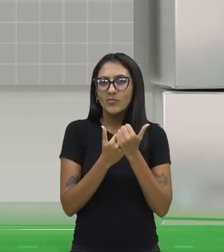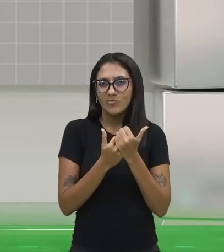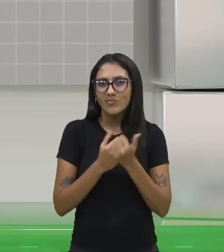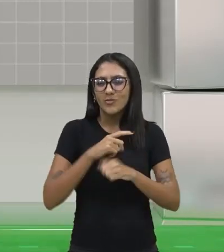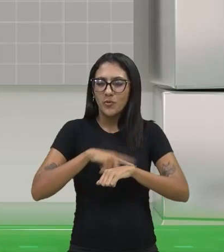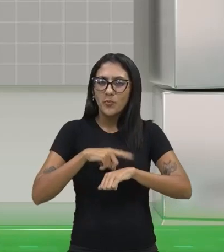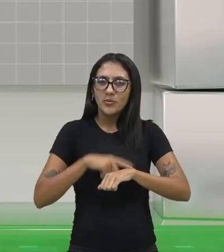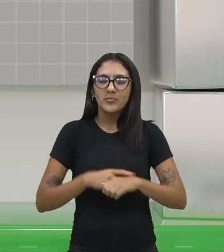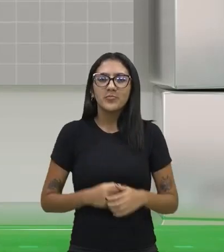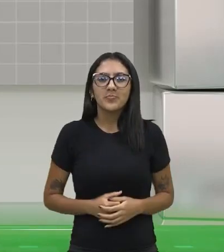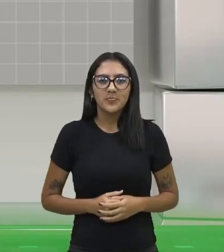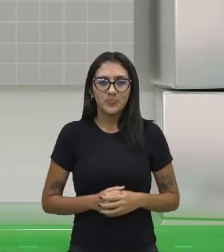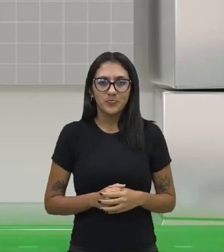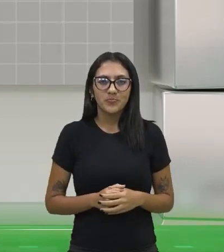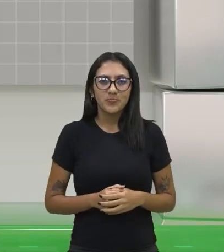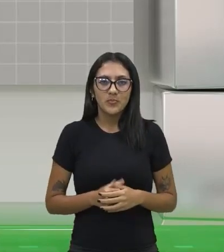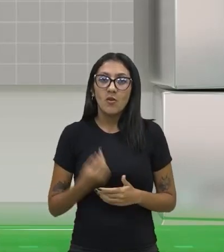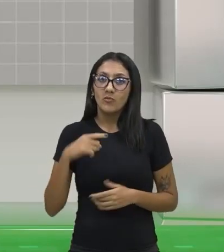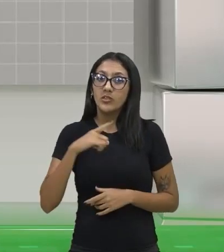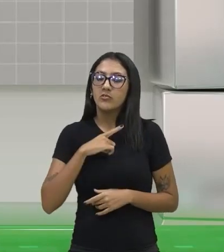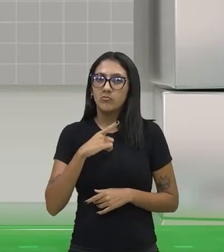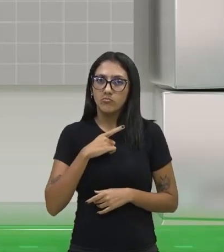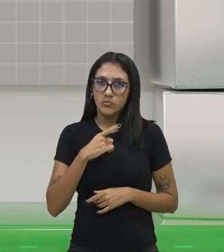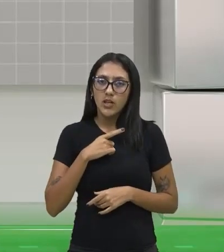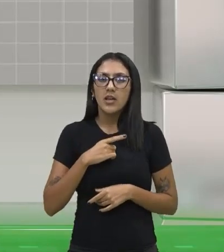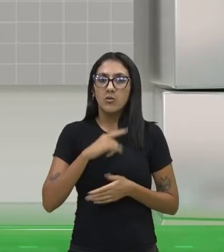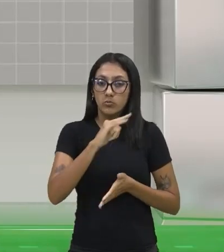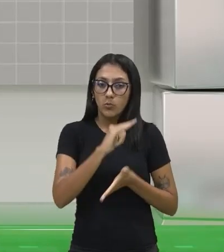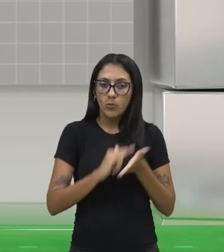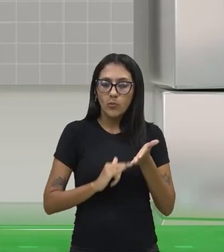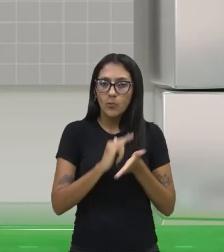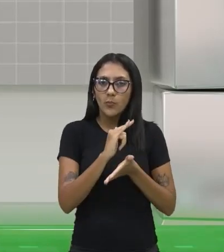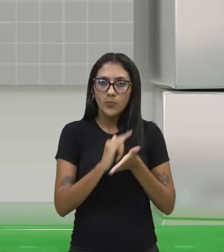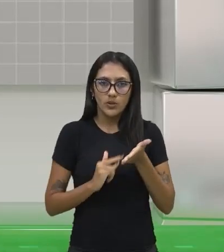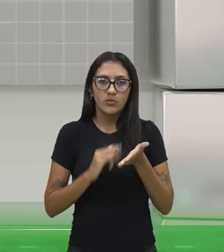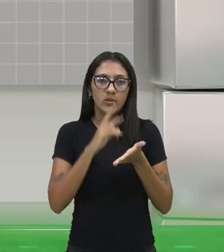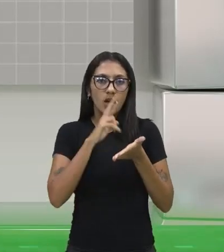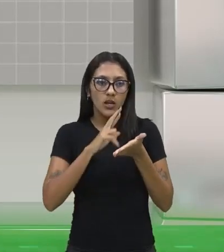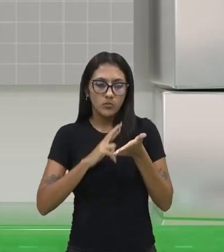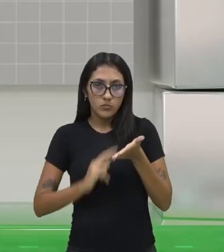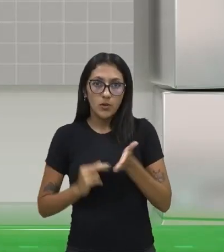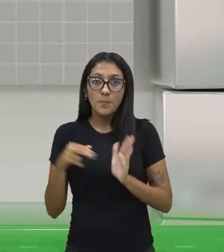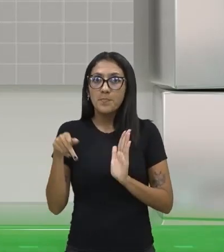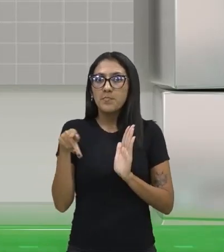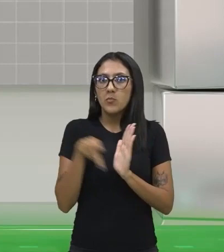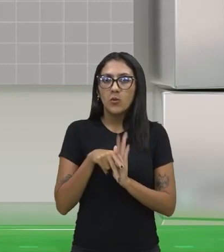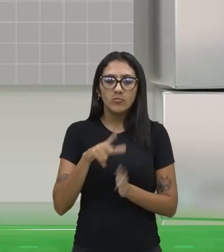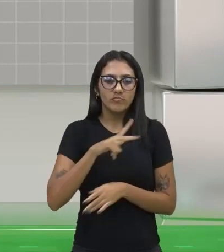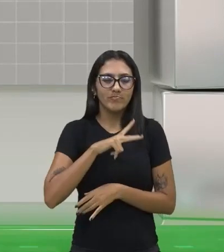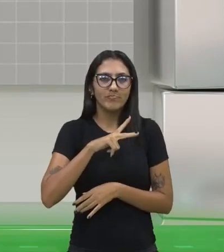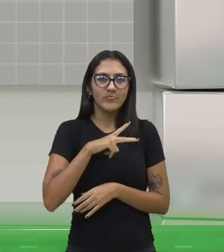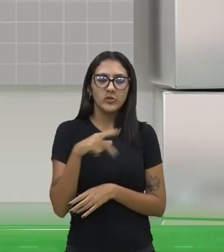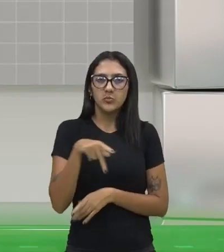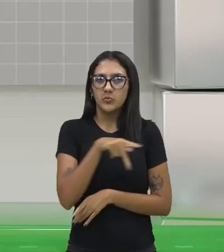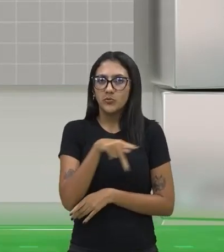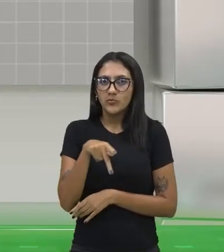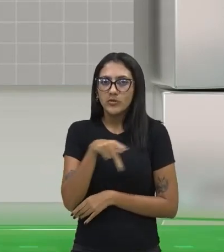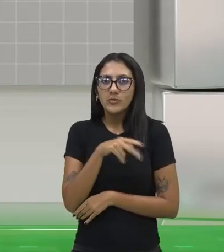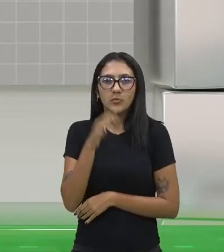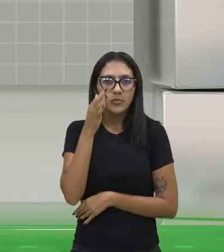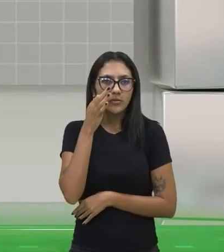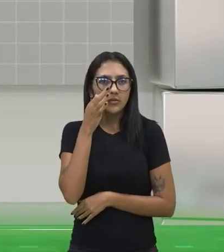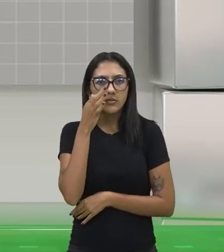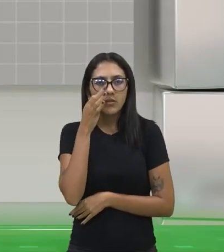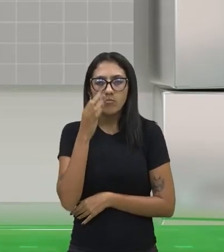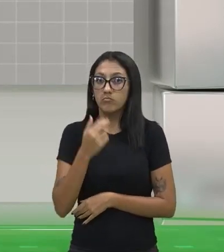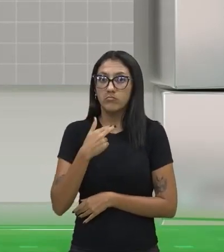momento, tá? Você recebe o gabarito desse documento, que é um documento para o professor presencial. Esse documento não deve